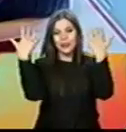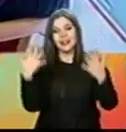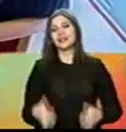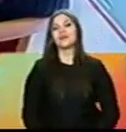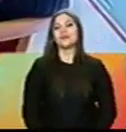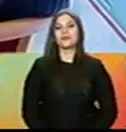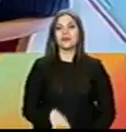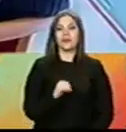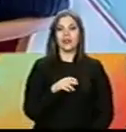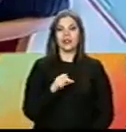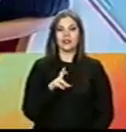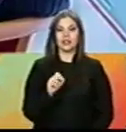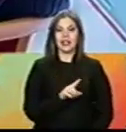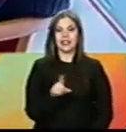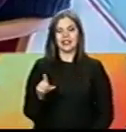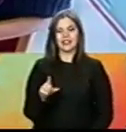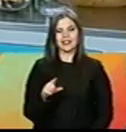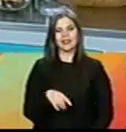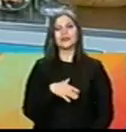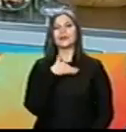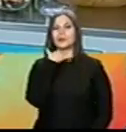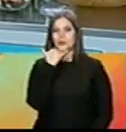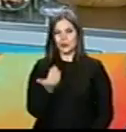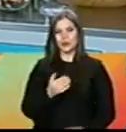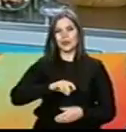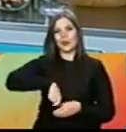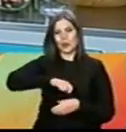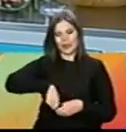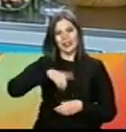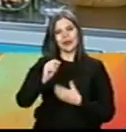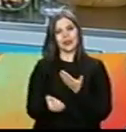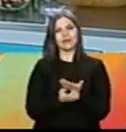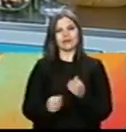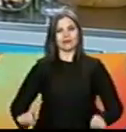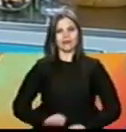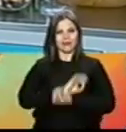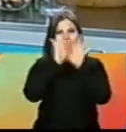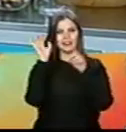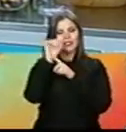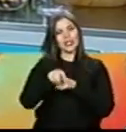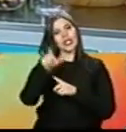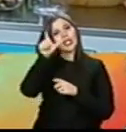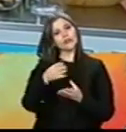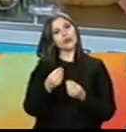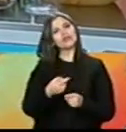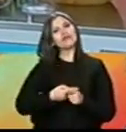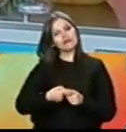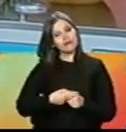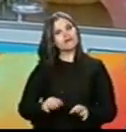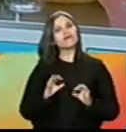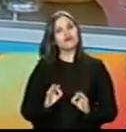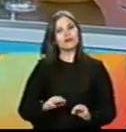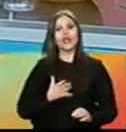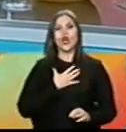Parabéns! Ah, Sara, eles são campeões aqui da cozinha também? São, sem dúvida. São ótimos. Também cozinham bem. São bastante aplicados, gostam